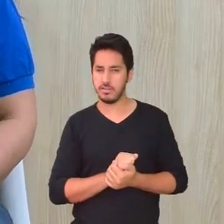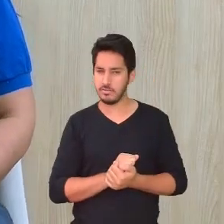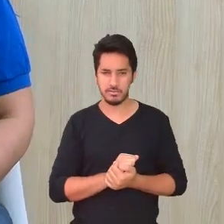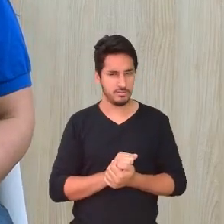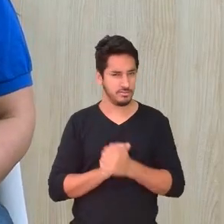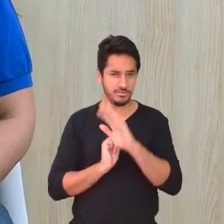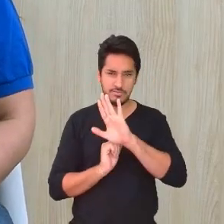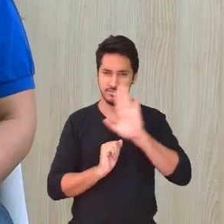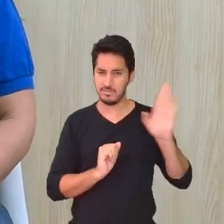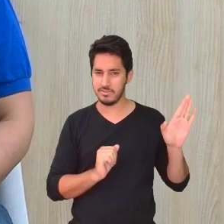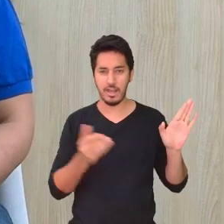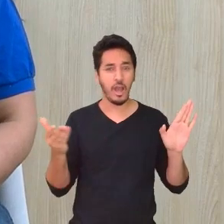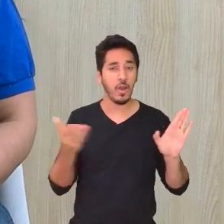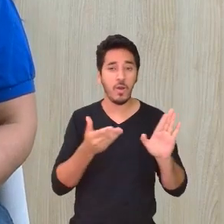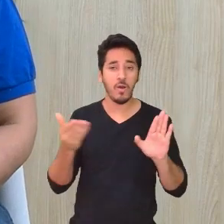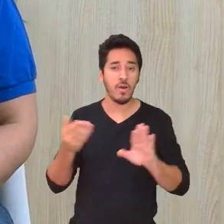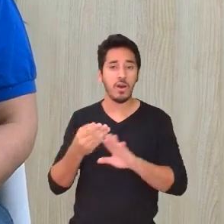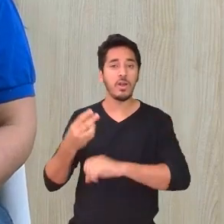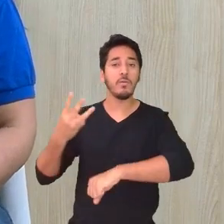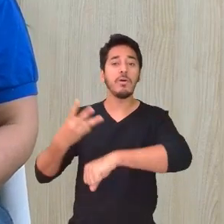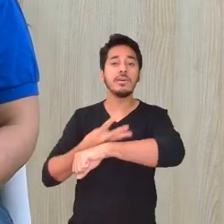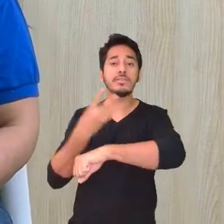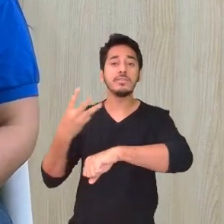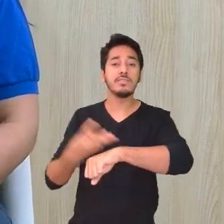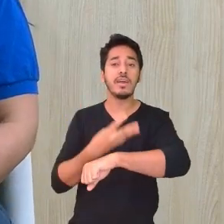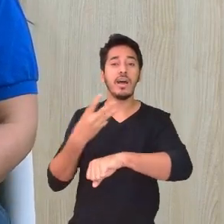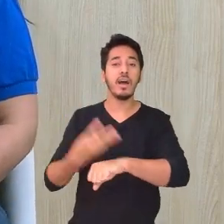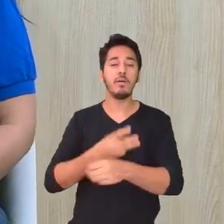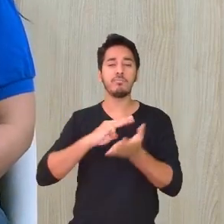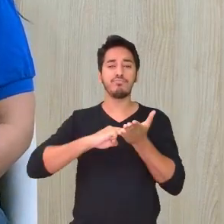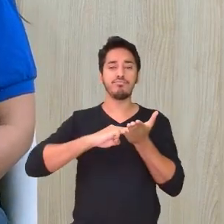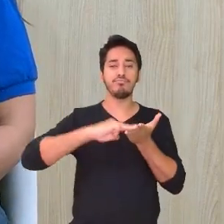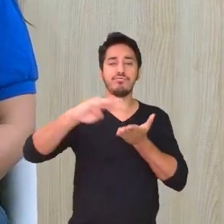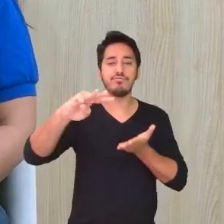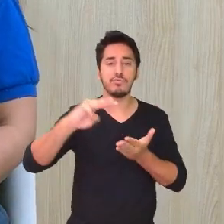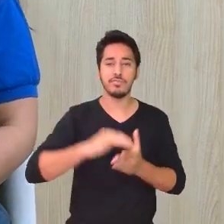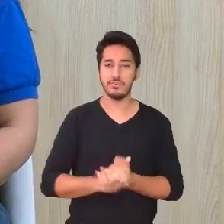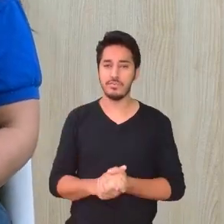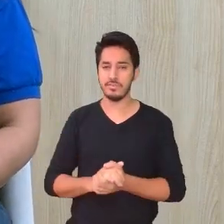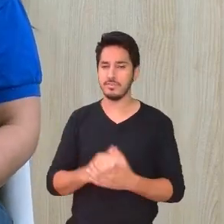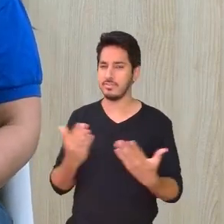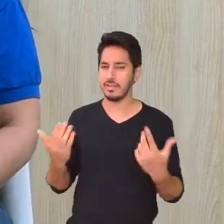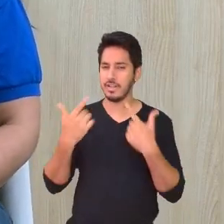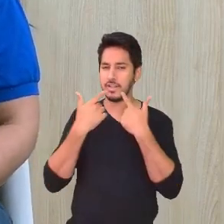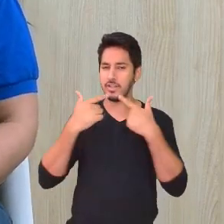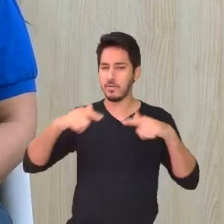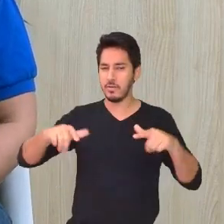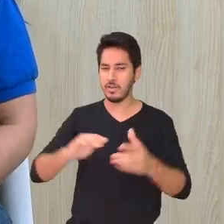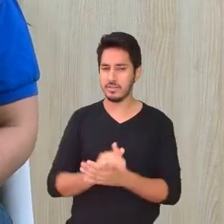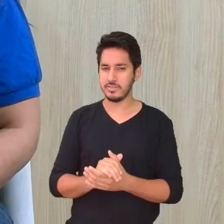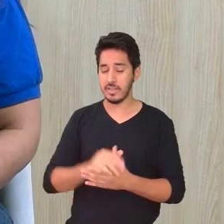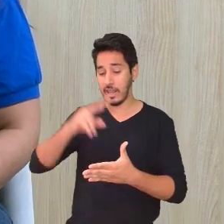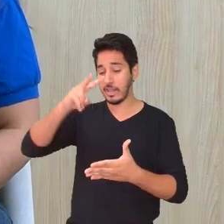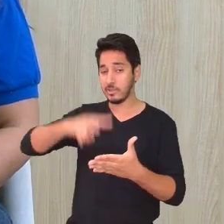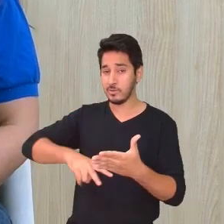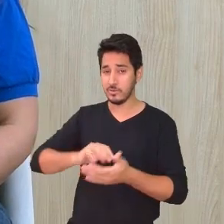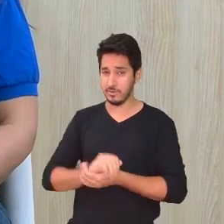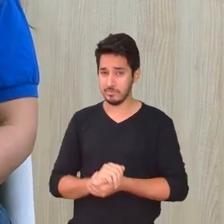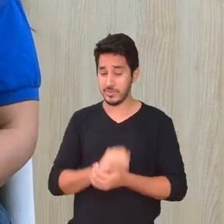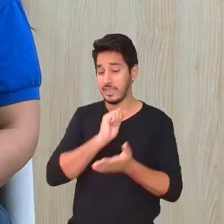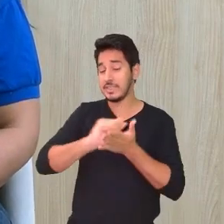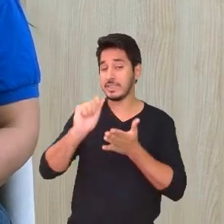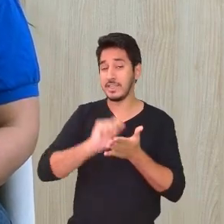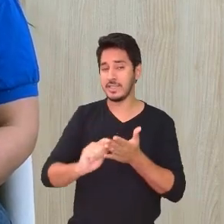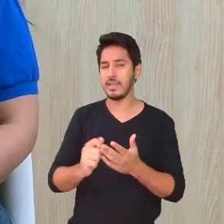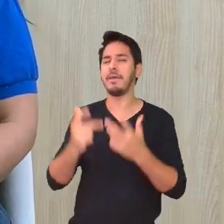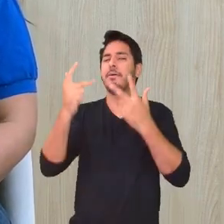Para dar um recado no WhatsApp. Será que a linguagem que a gente está usando ali, será que a leitura e a escrita é a